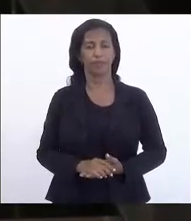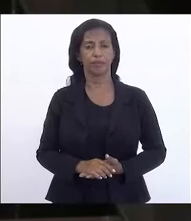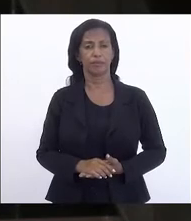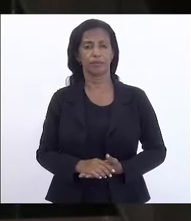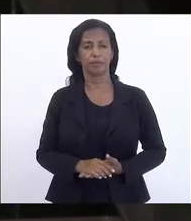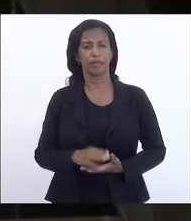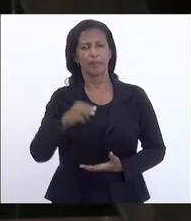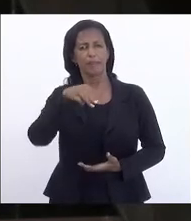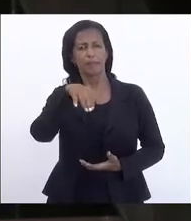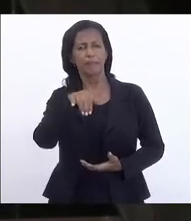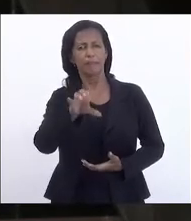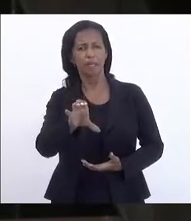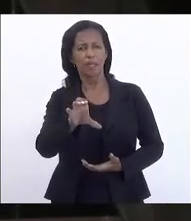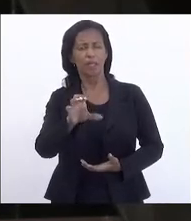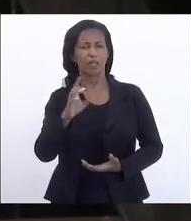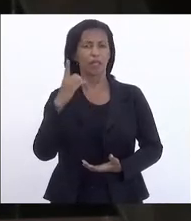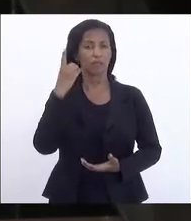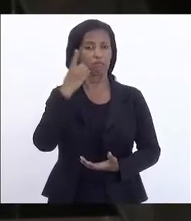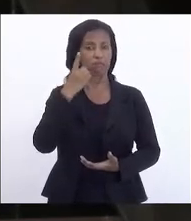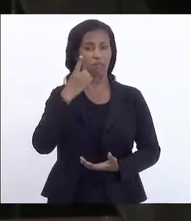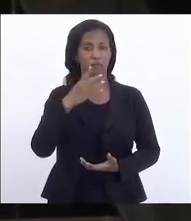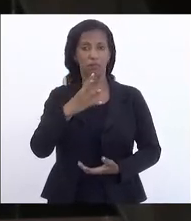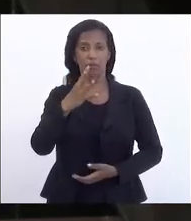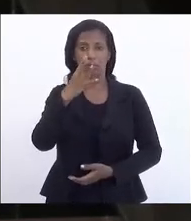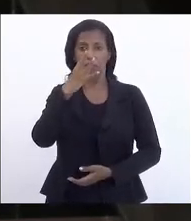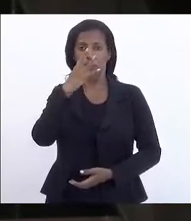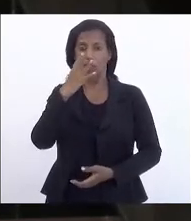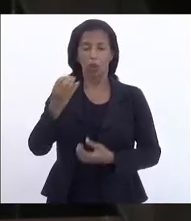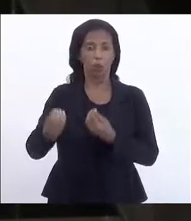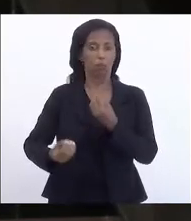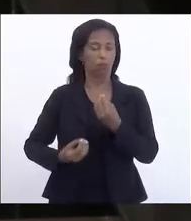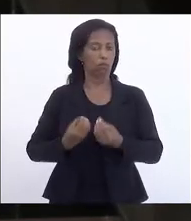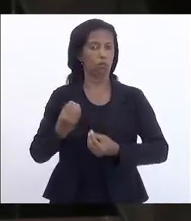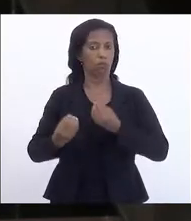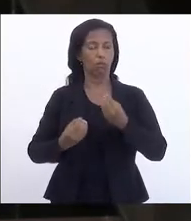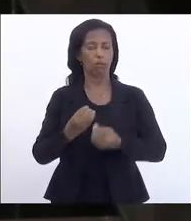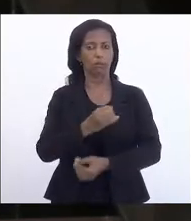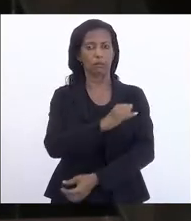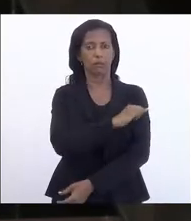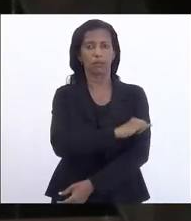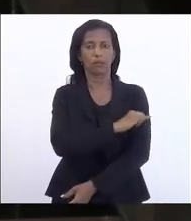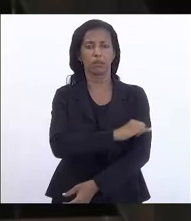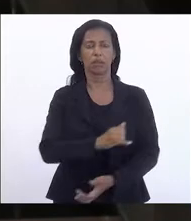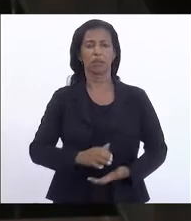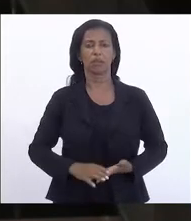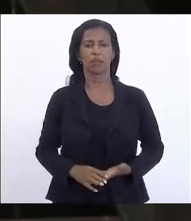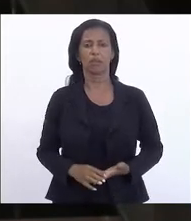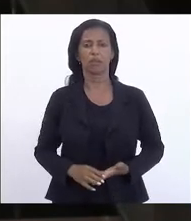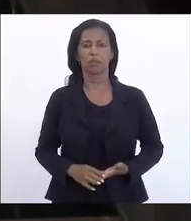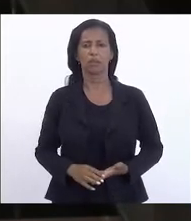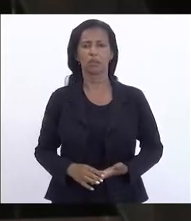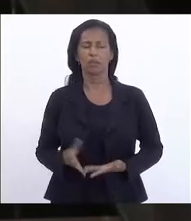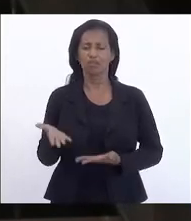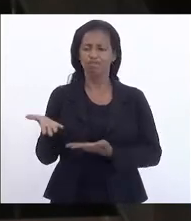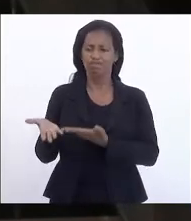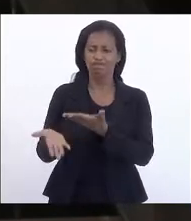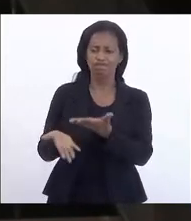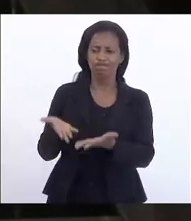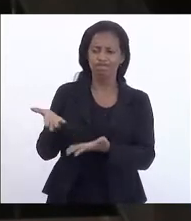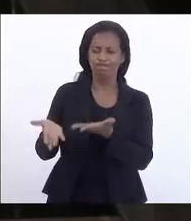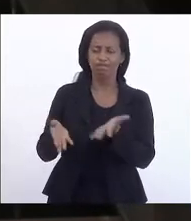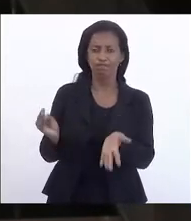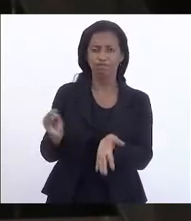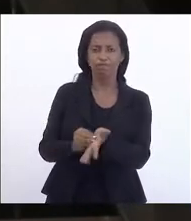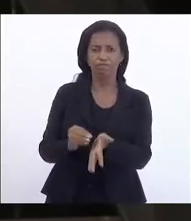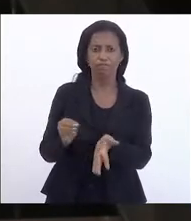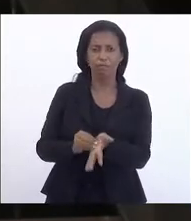Carlos Mink, deputado querido, impressionante como o Rio de Janeiro não cuidou bem da